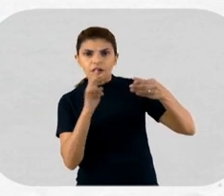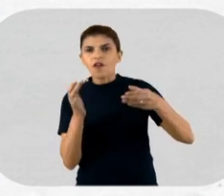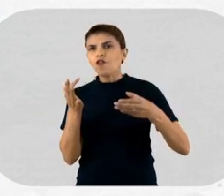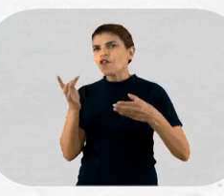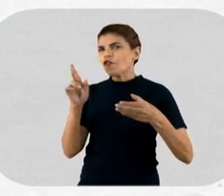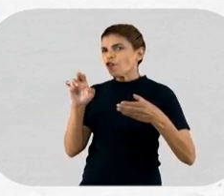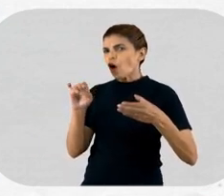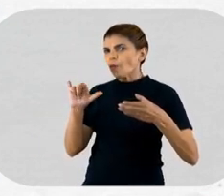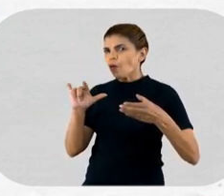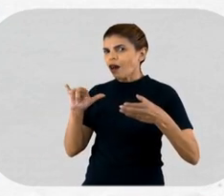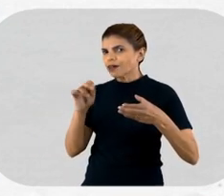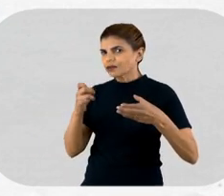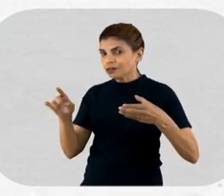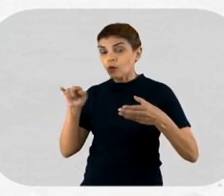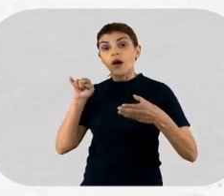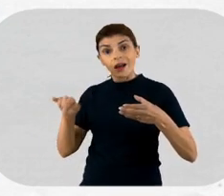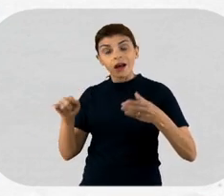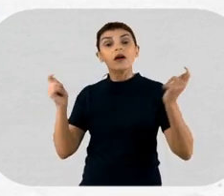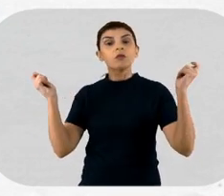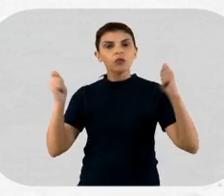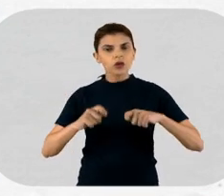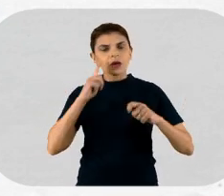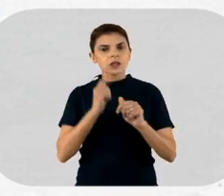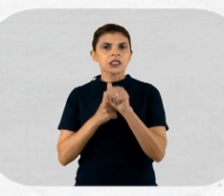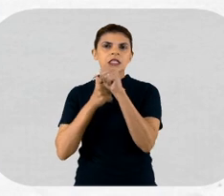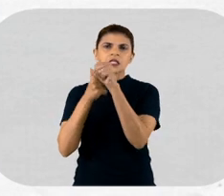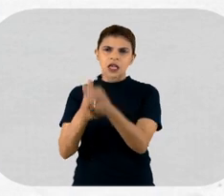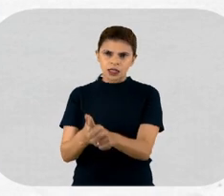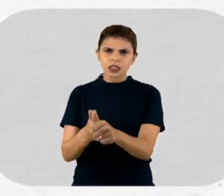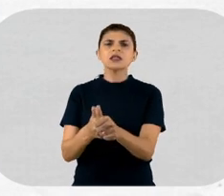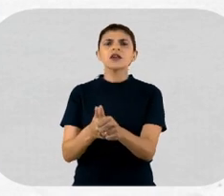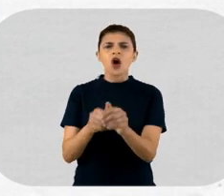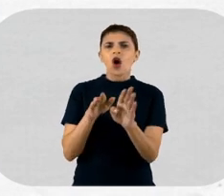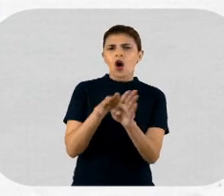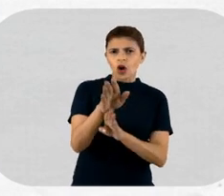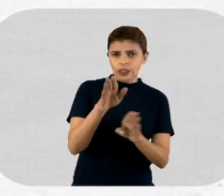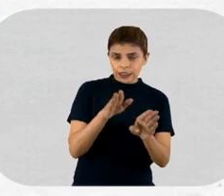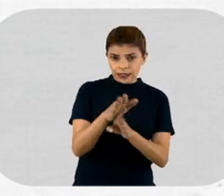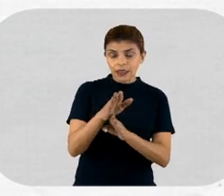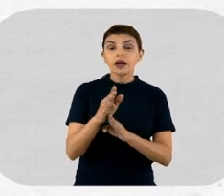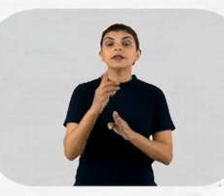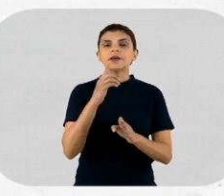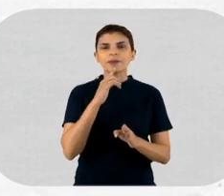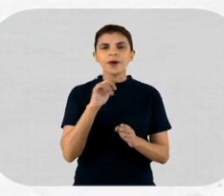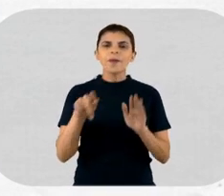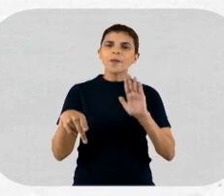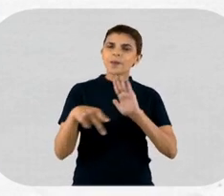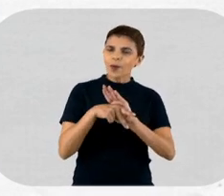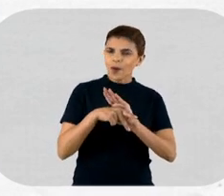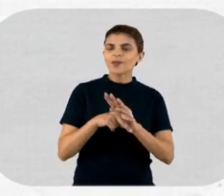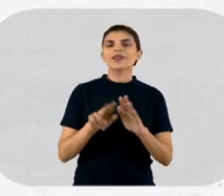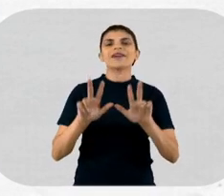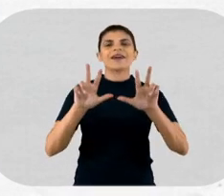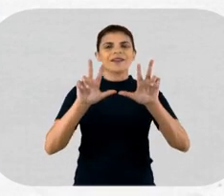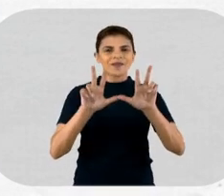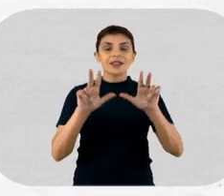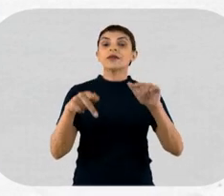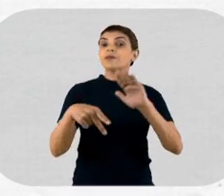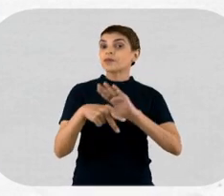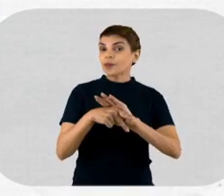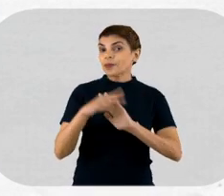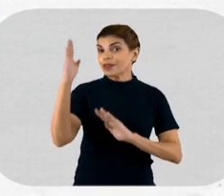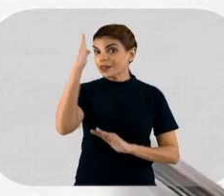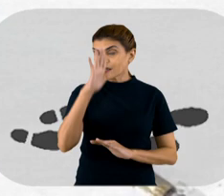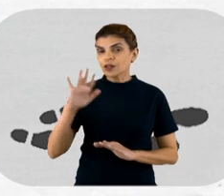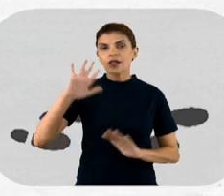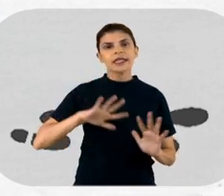as formulações. Para isso, podemos seguir guias e orientações das agências regulatórias nacional e internacionais, além